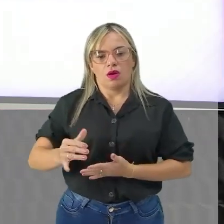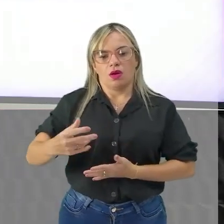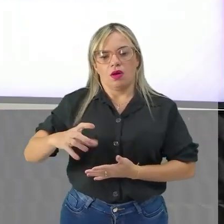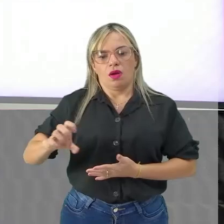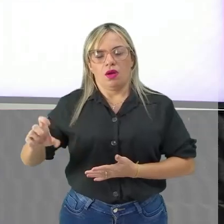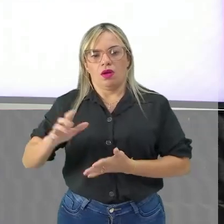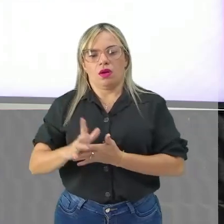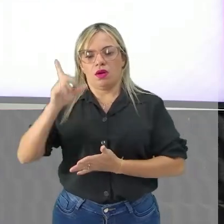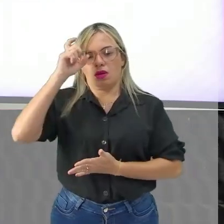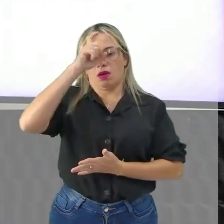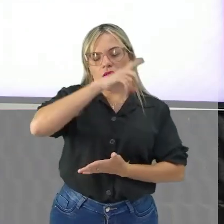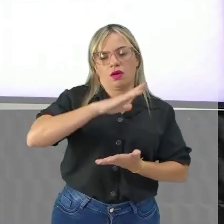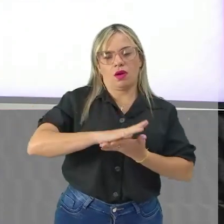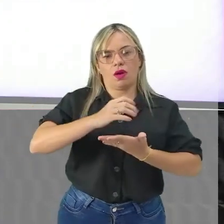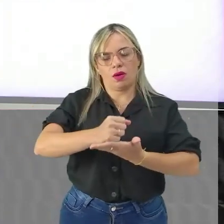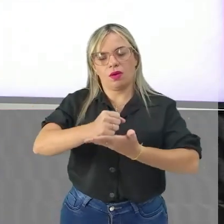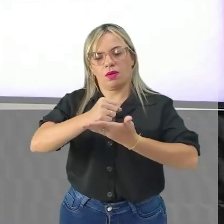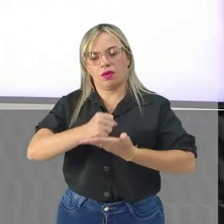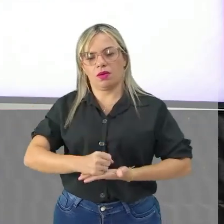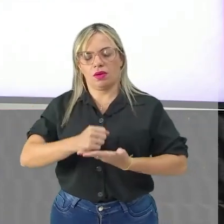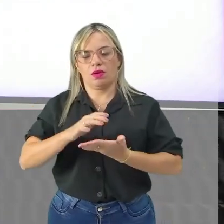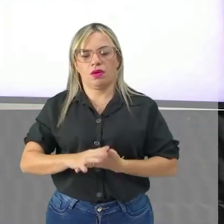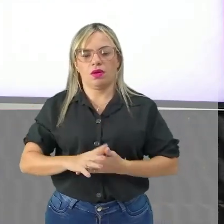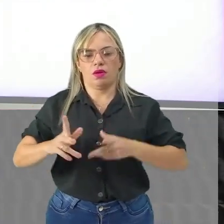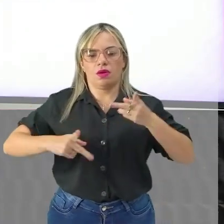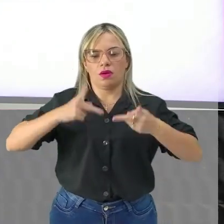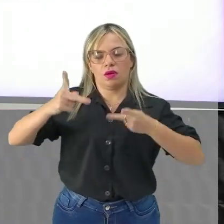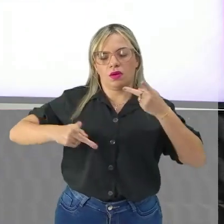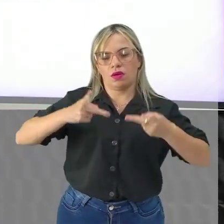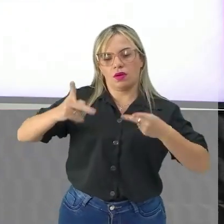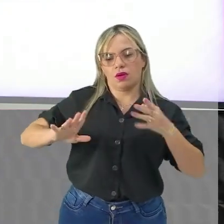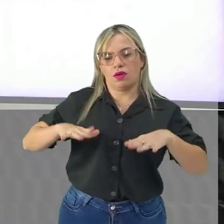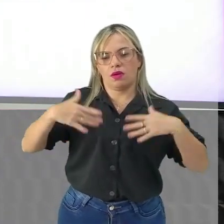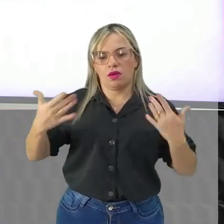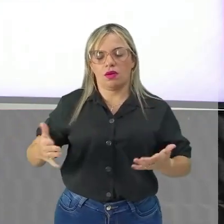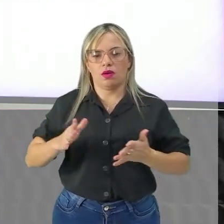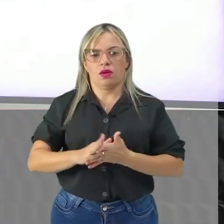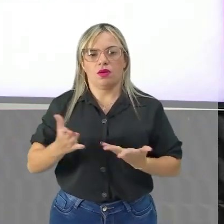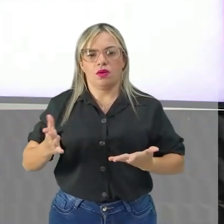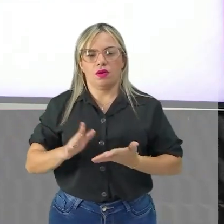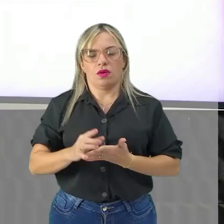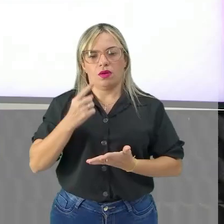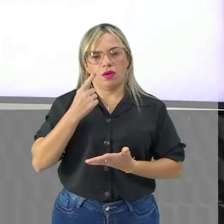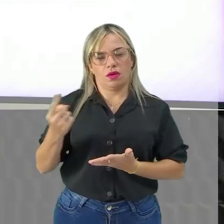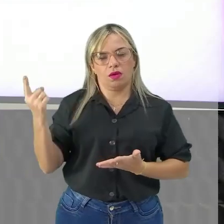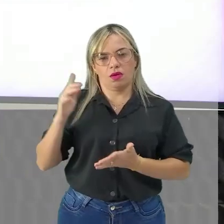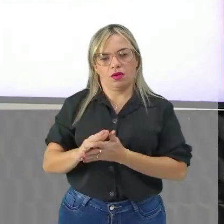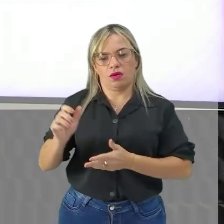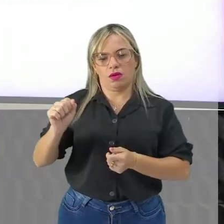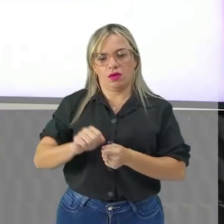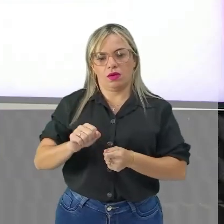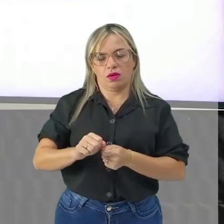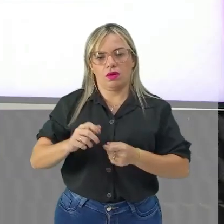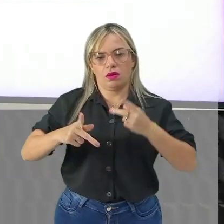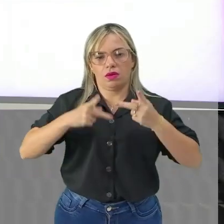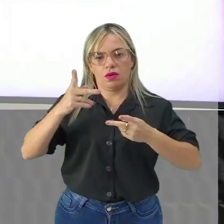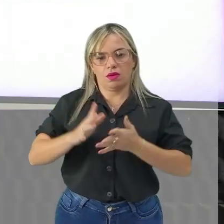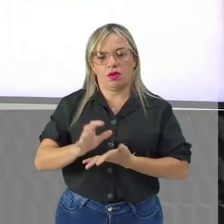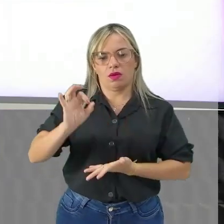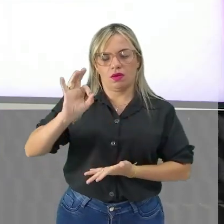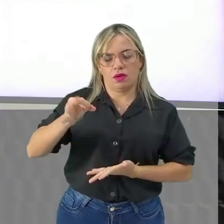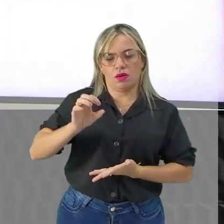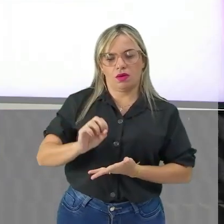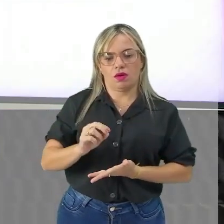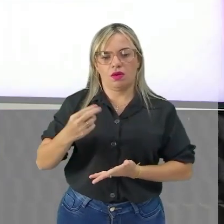complicados, vocês me ajudem, tá? Ou vocês fazem de conta que eu falei certinho, ou